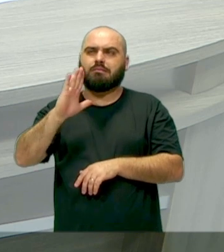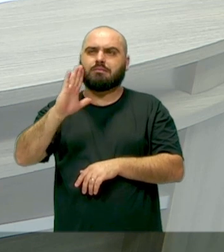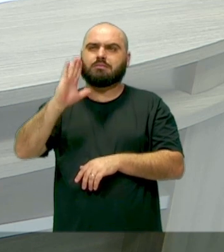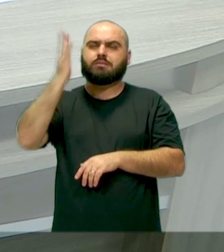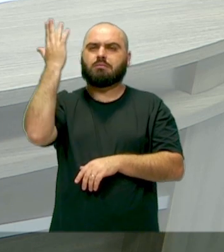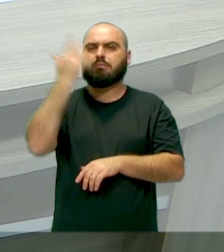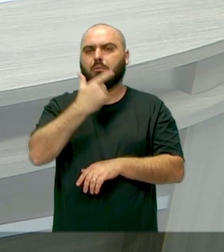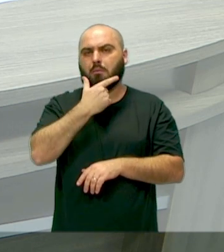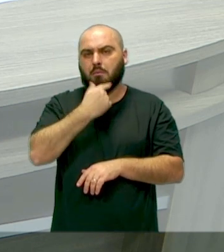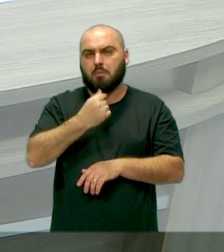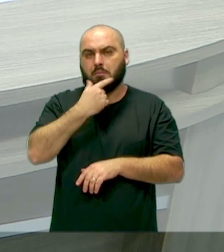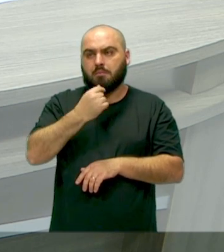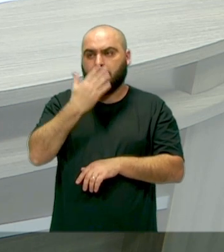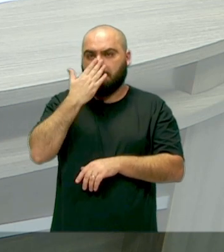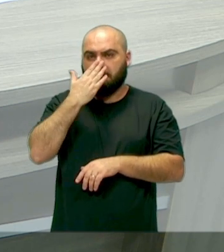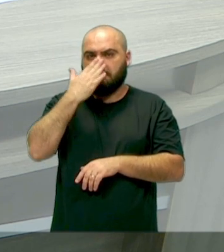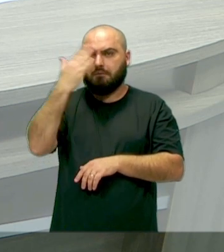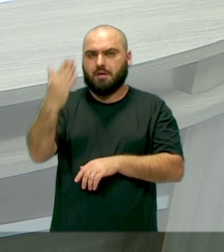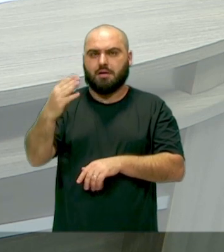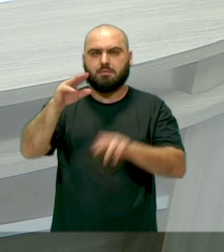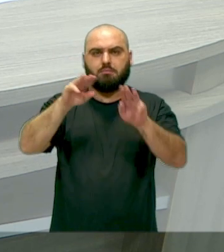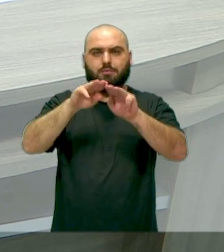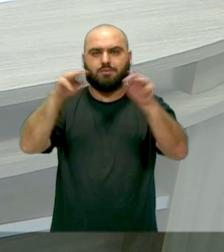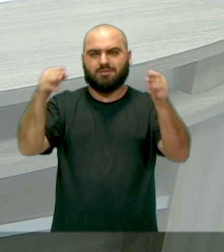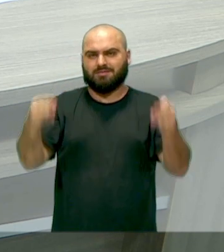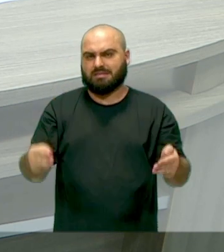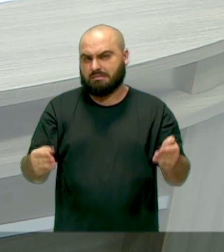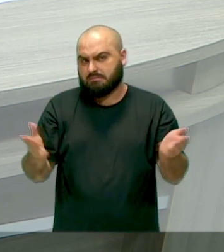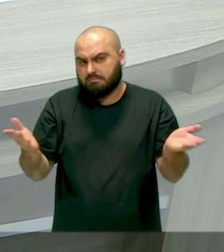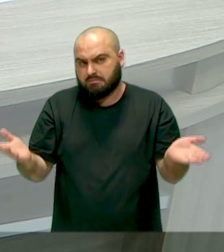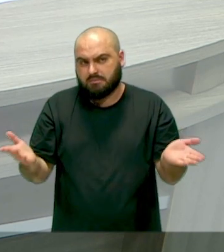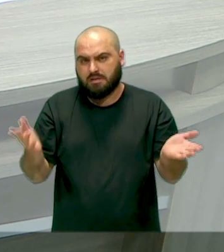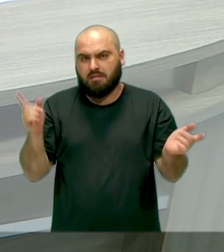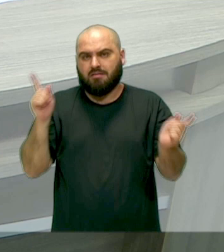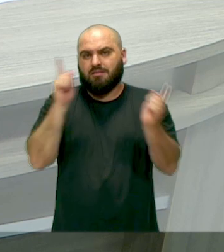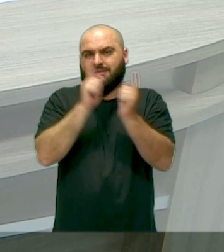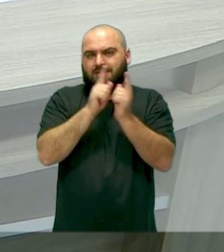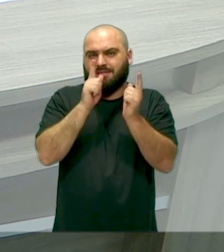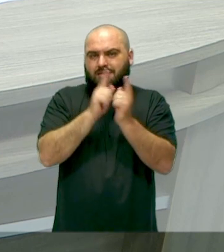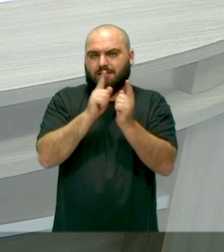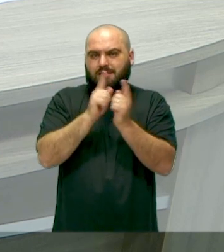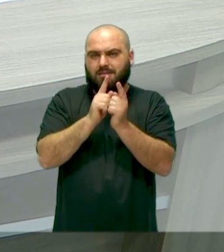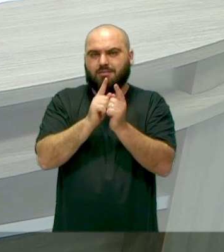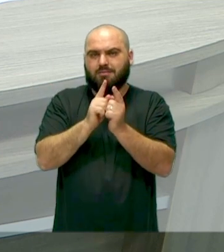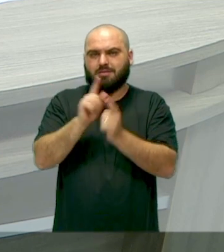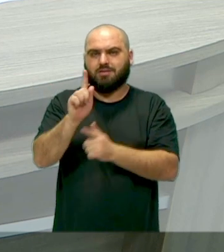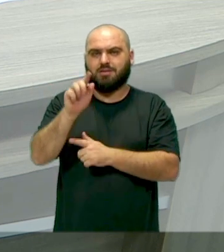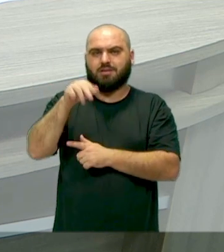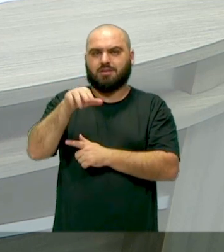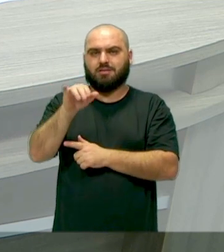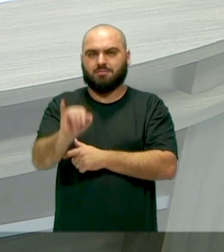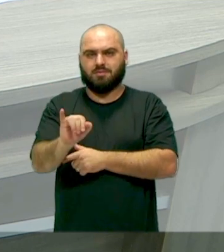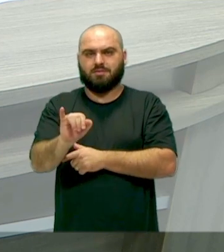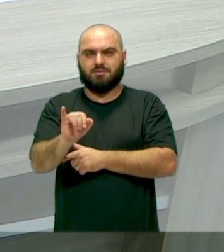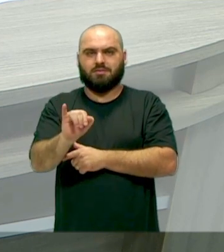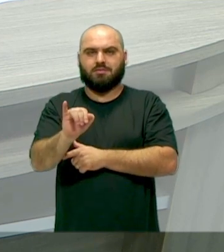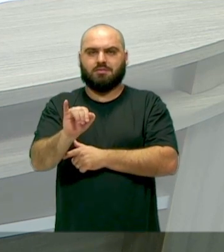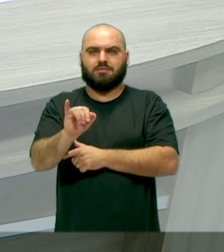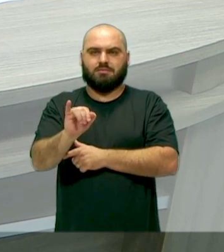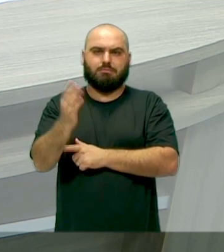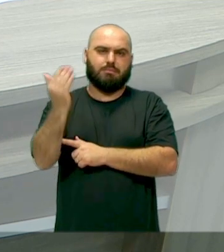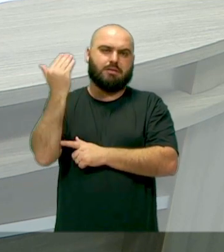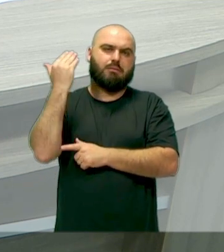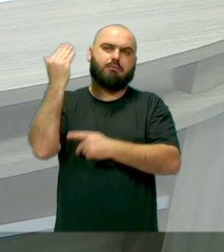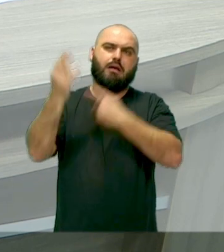um menino ali na frente do museu, que não atendeu aos guardas, e os guardas botaram no chão. Isso foi